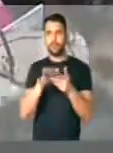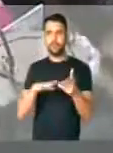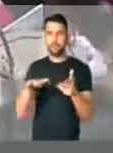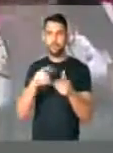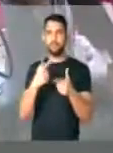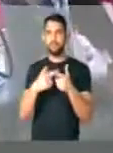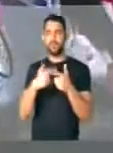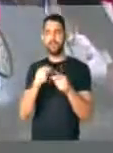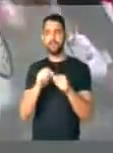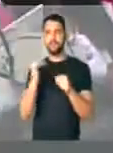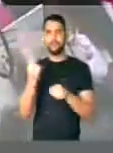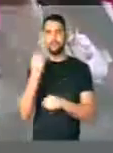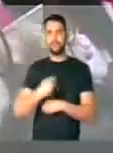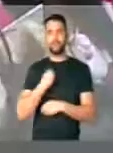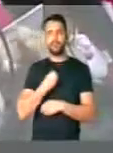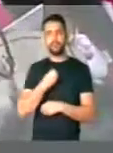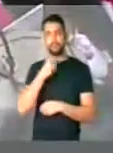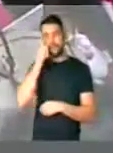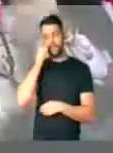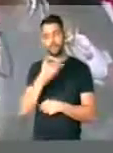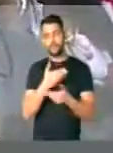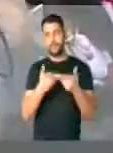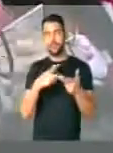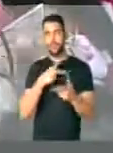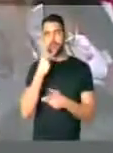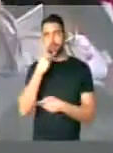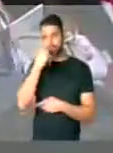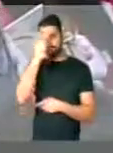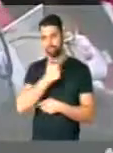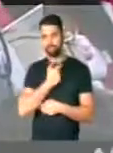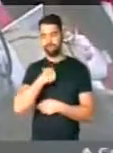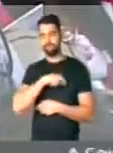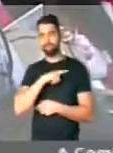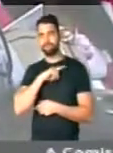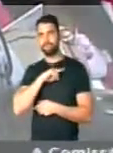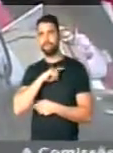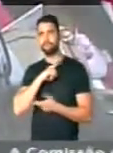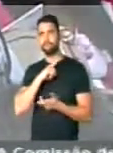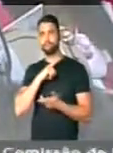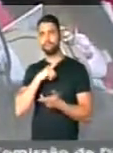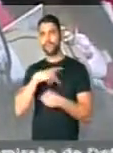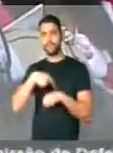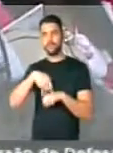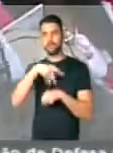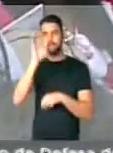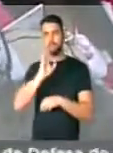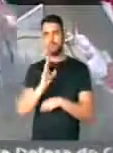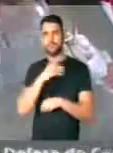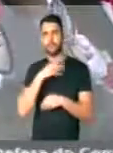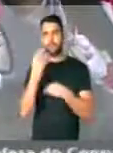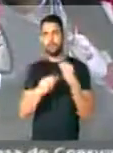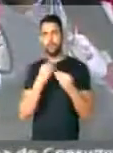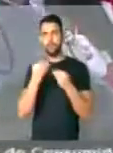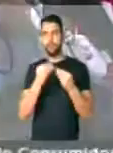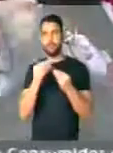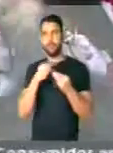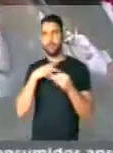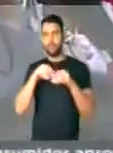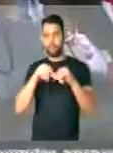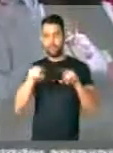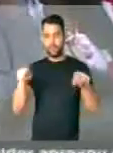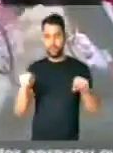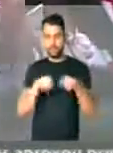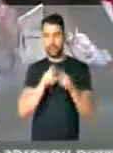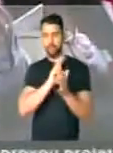população, mas tão importante do ponto de vista da afirmação da nossa nação brasileira como um